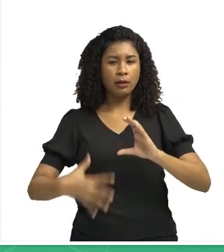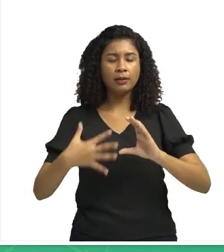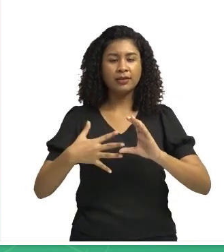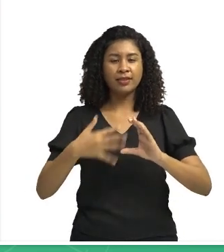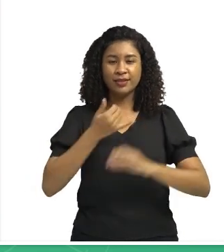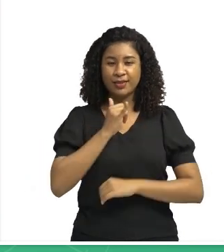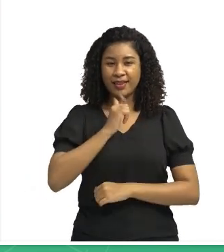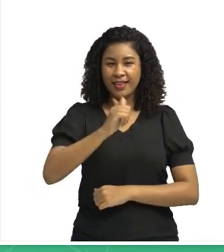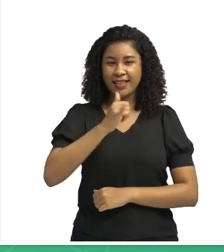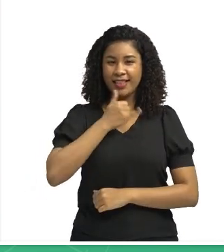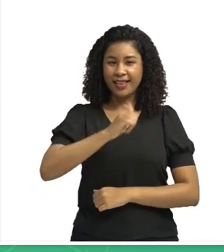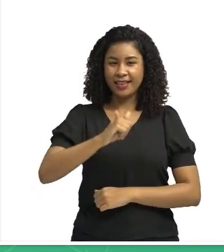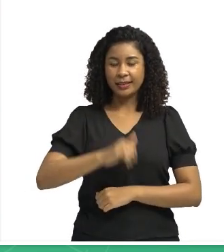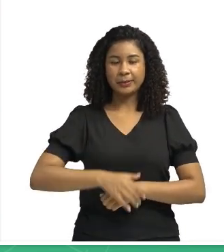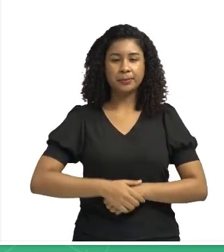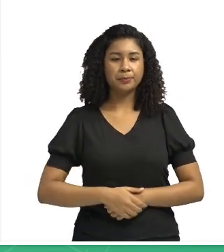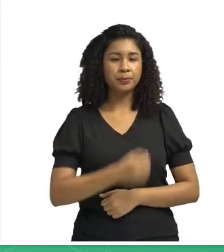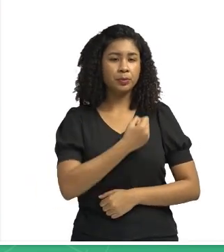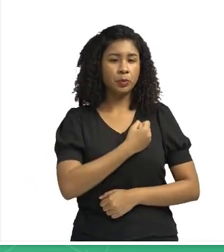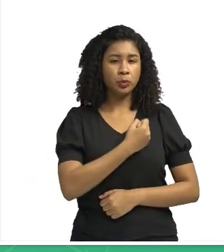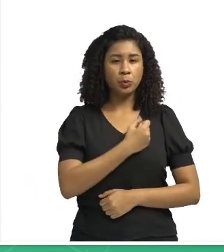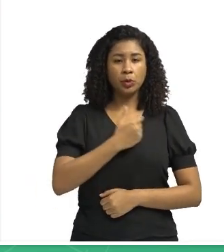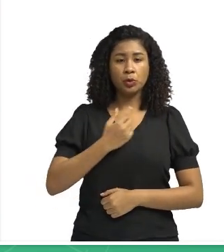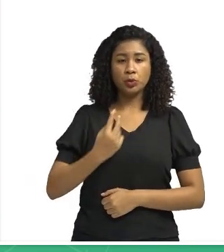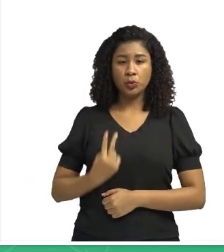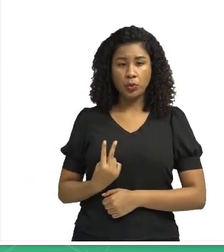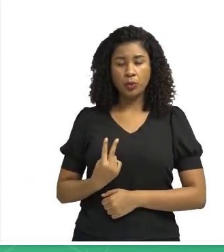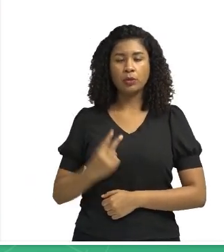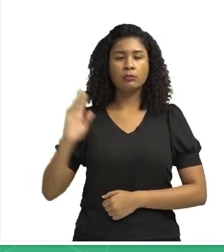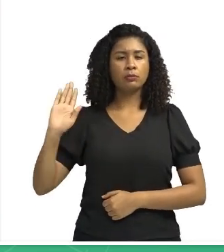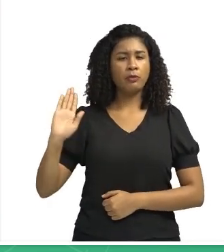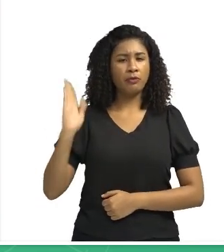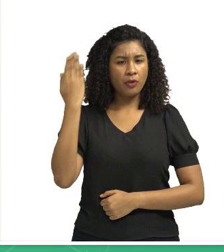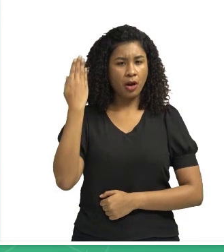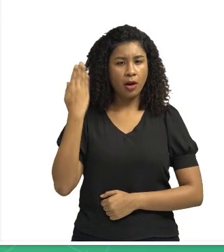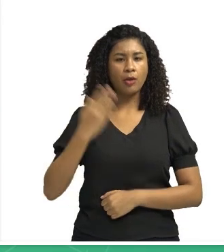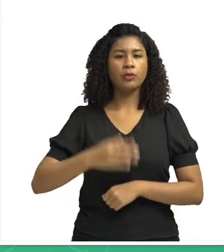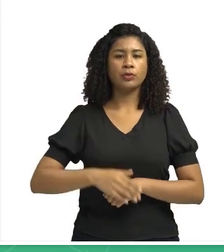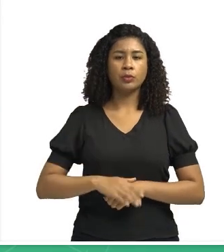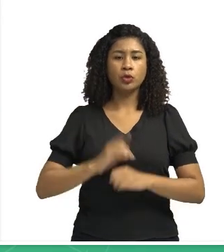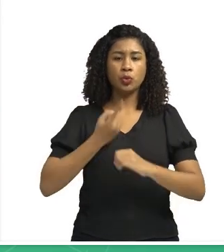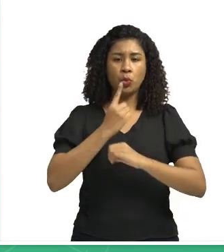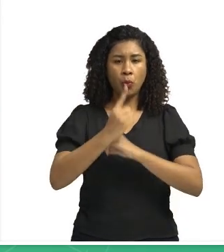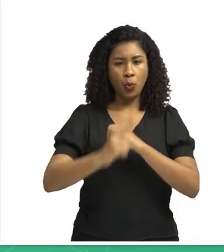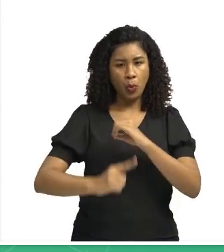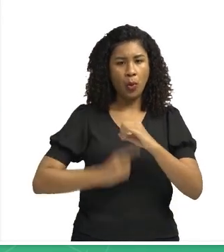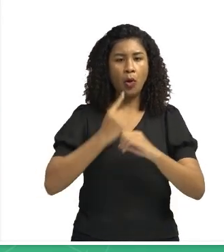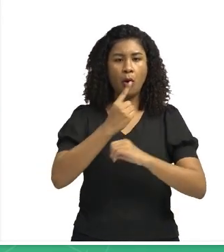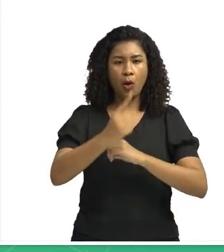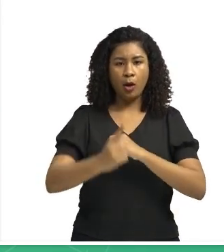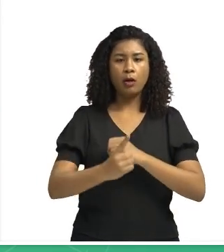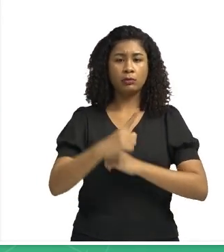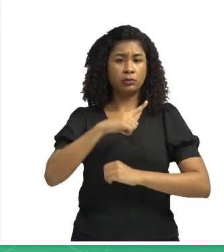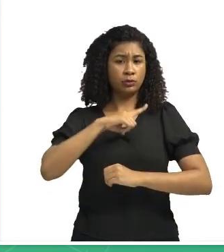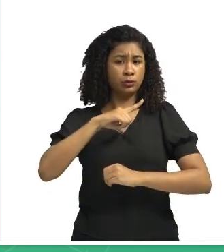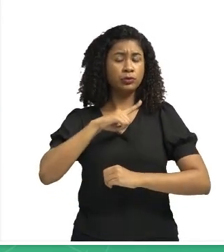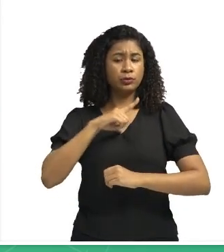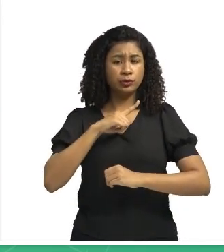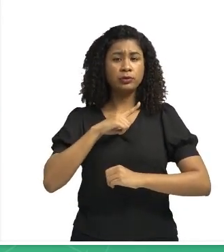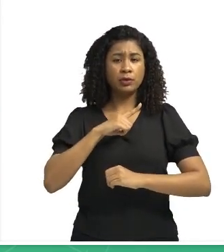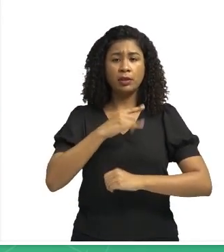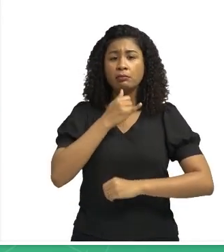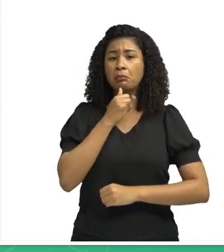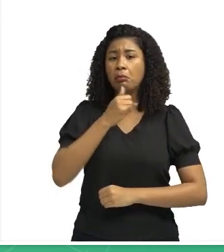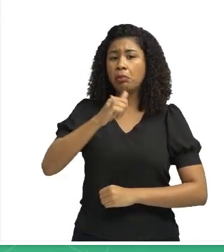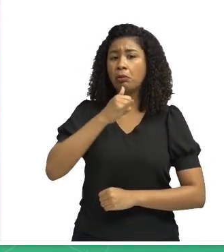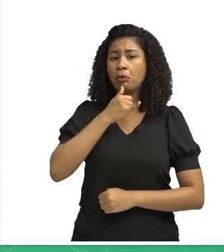segunda questão, falso, pois se o átomo apresenta natureza elétrica diferente, deveria